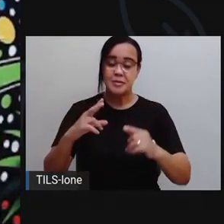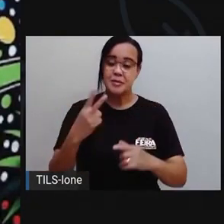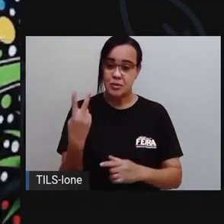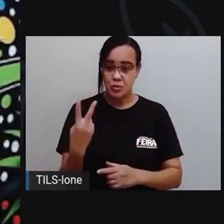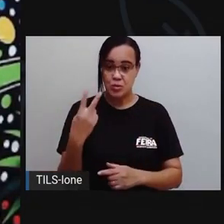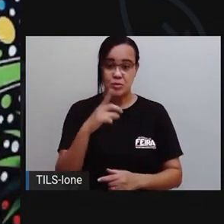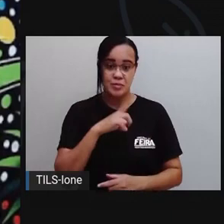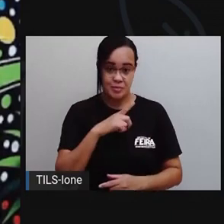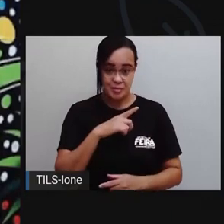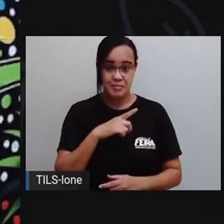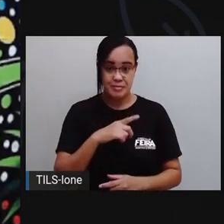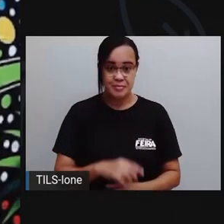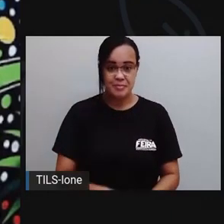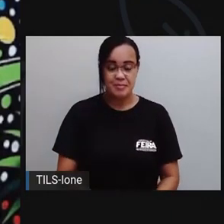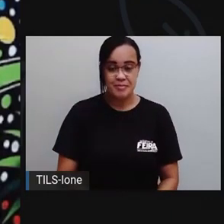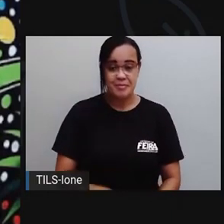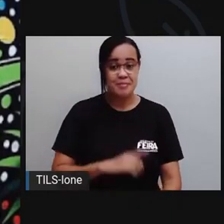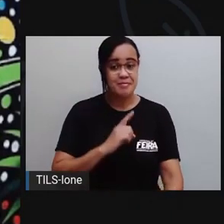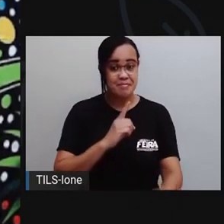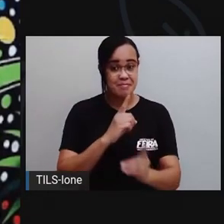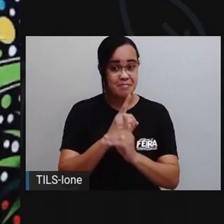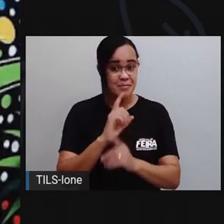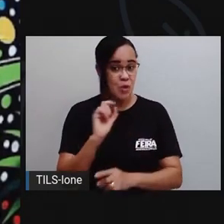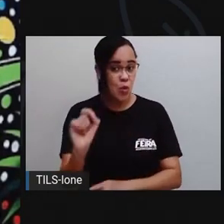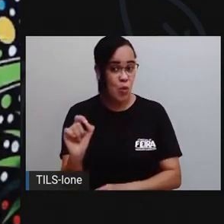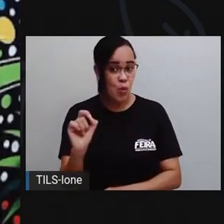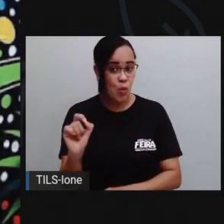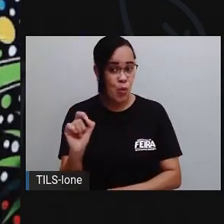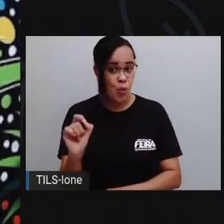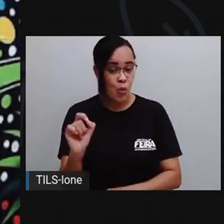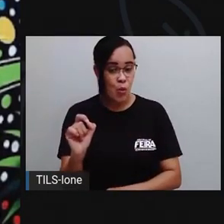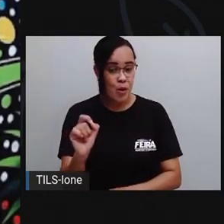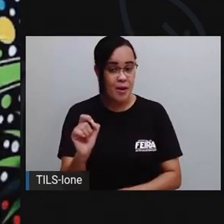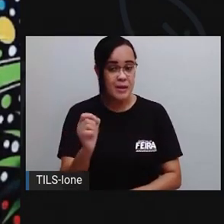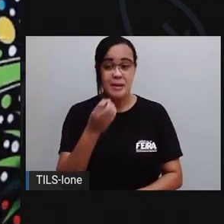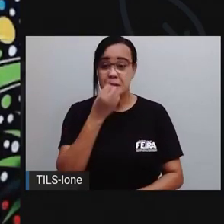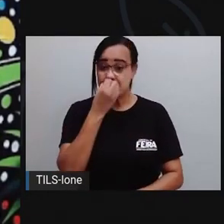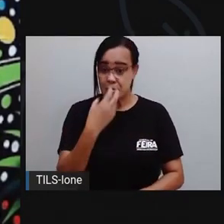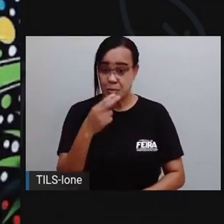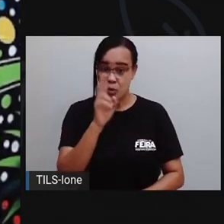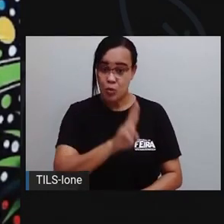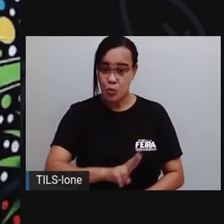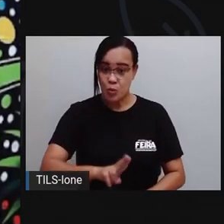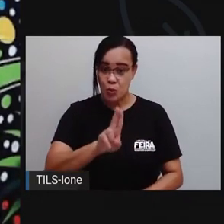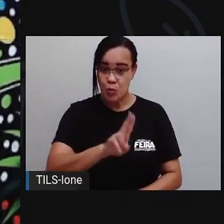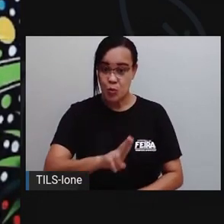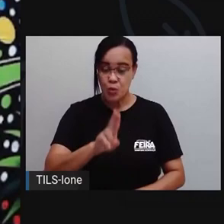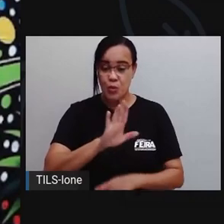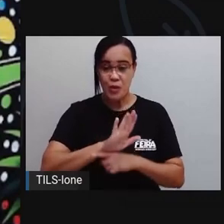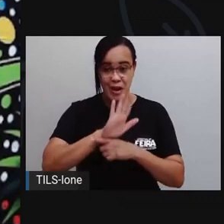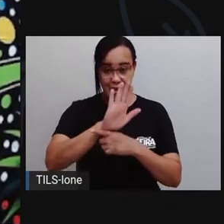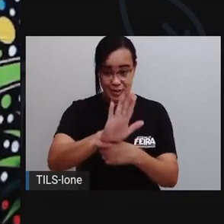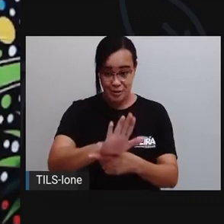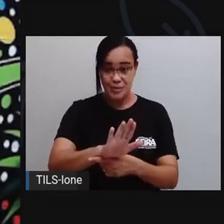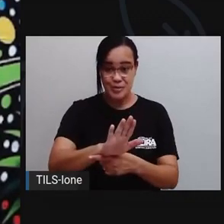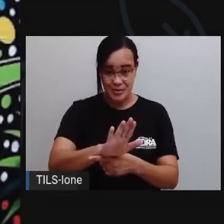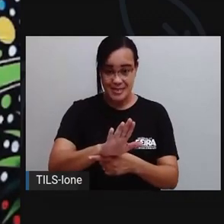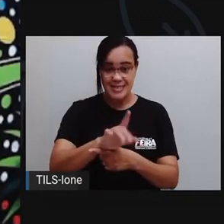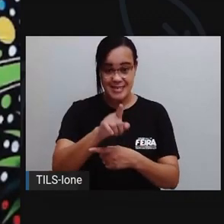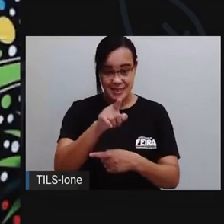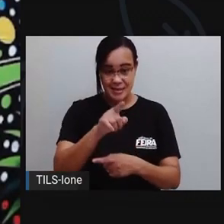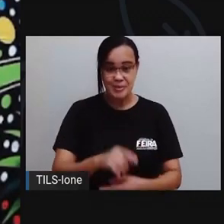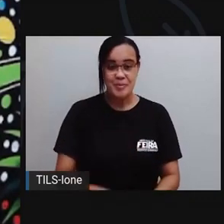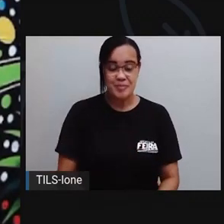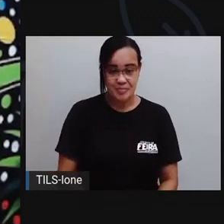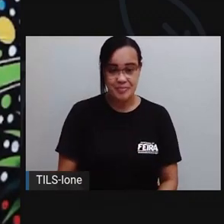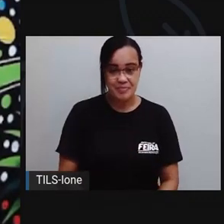Pro também achou, encontrei, ó, serve muito isso no artesanato, ó, não joguem fora. Às vezes tem gente